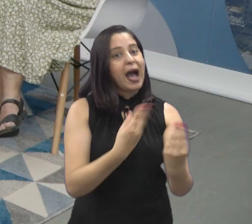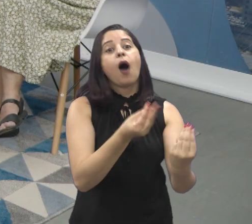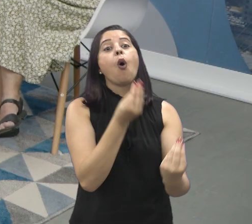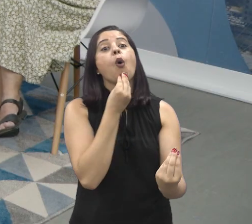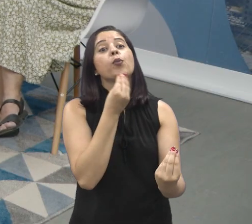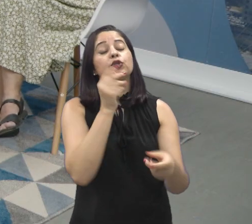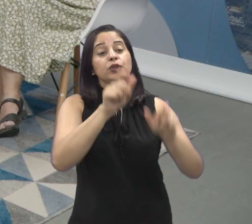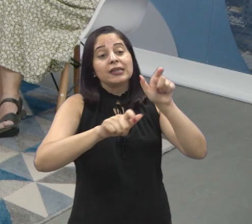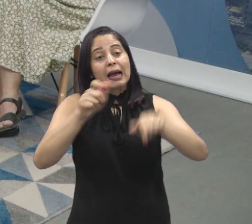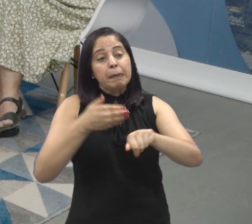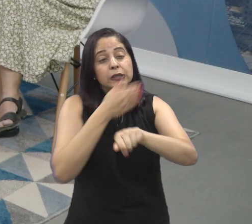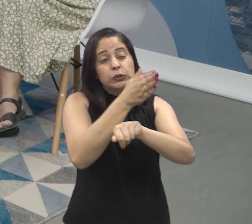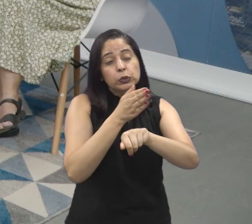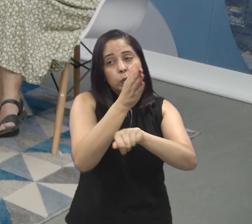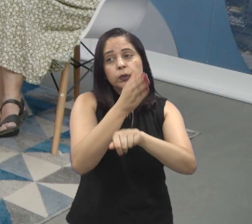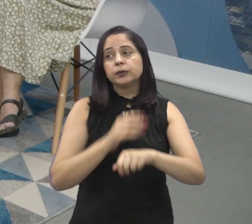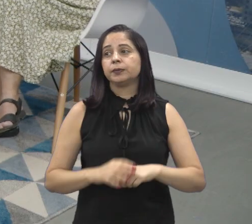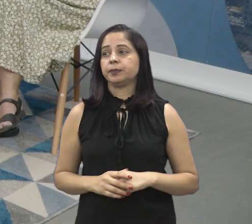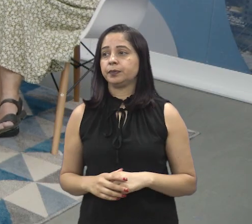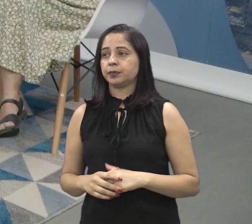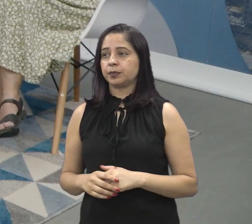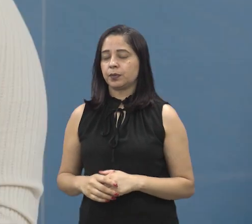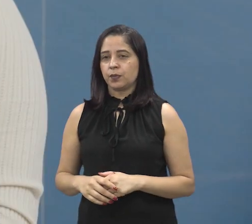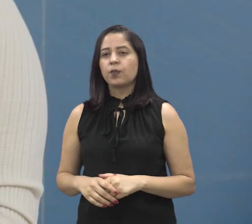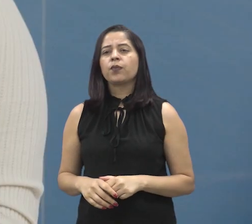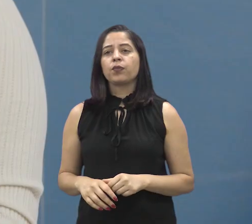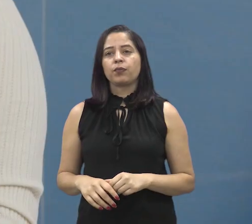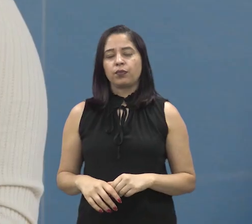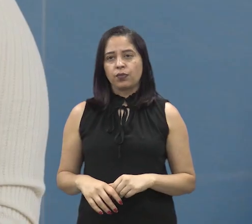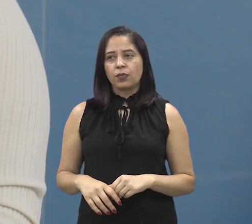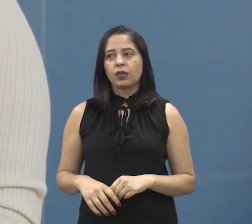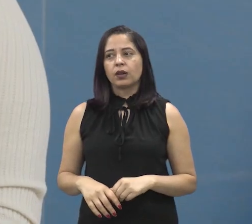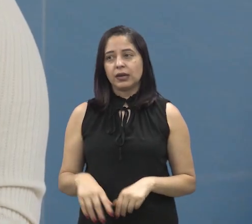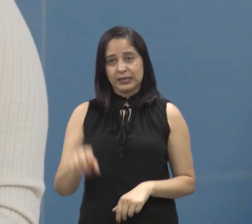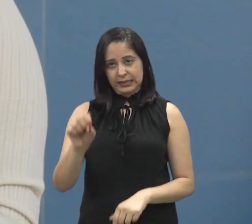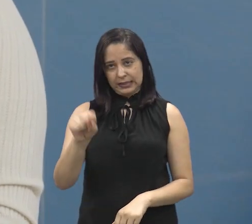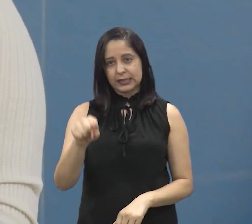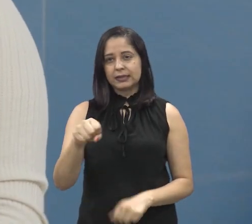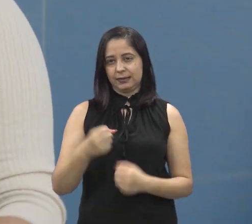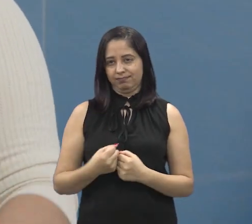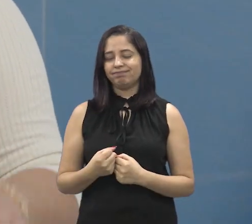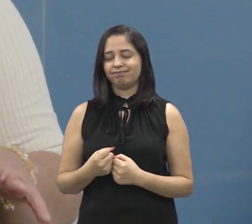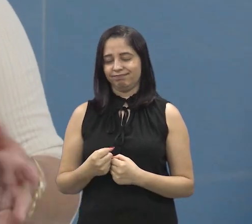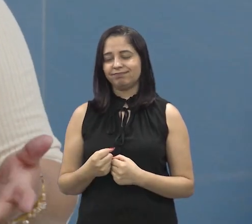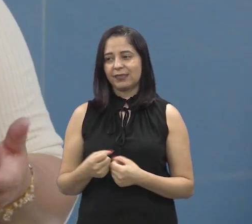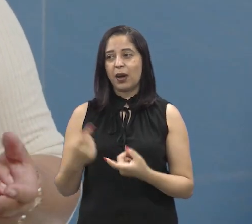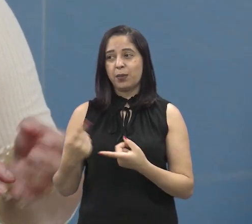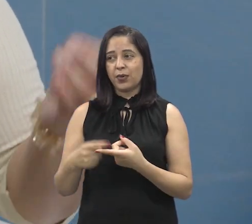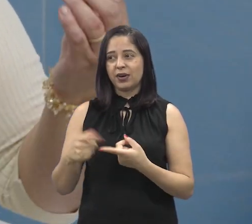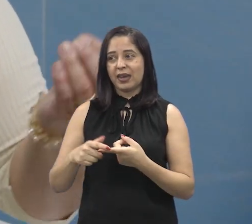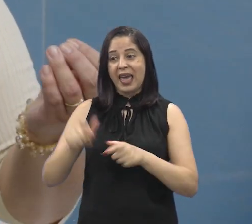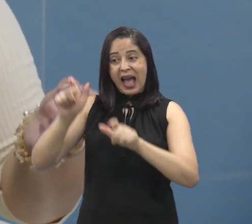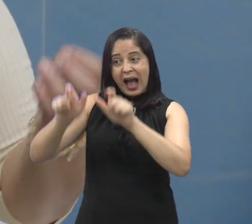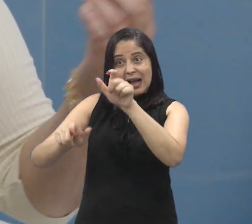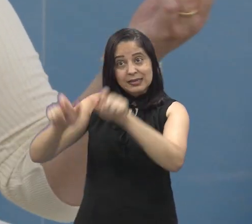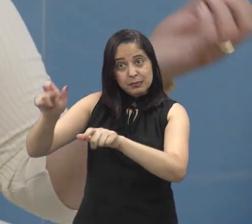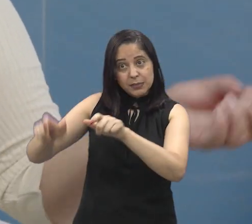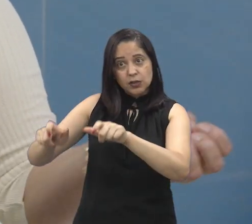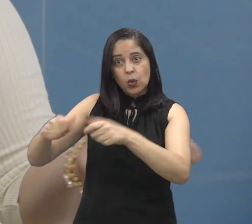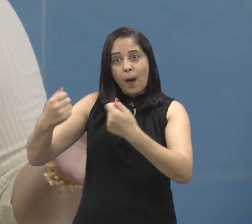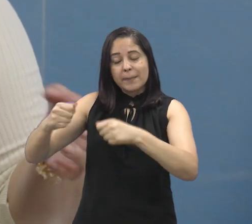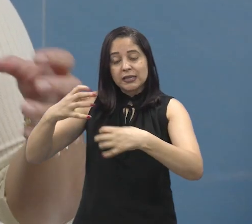local. Até porque nós temos que criar o pertencimento. A gente tem que criar o